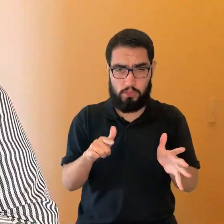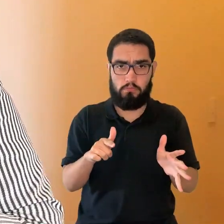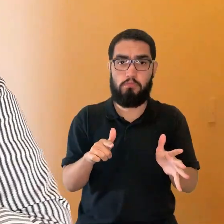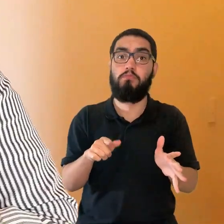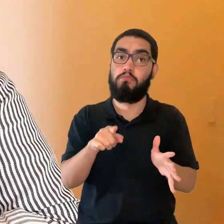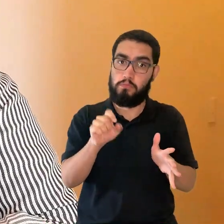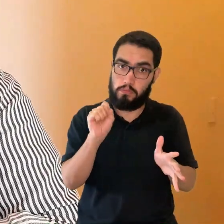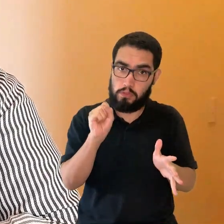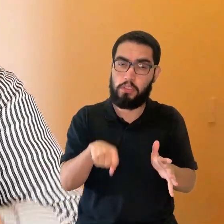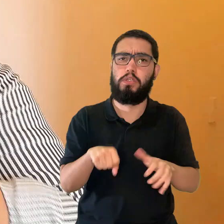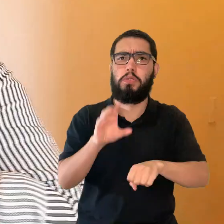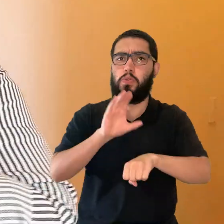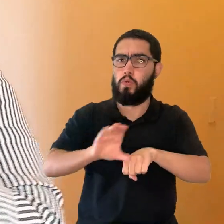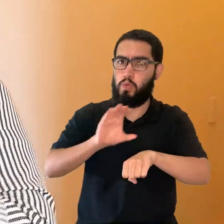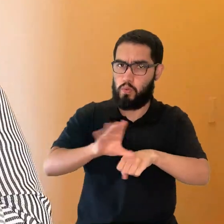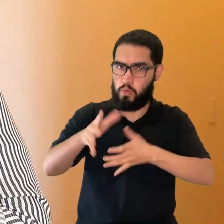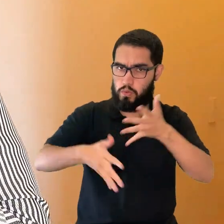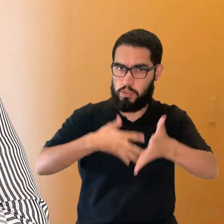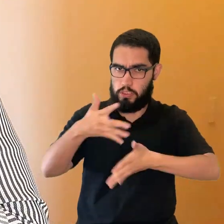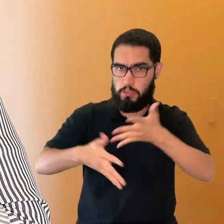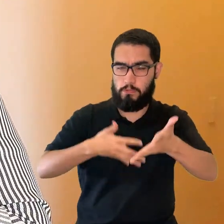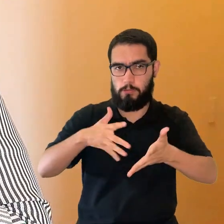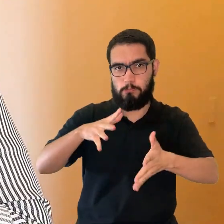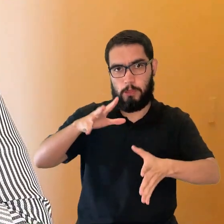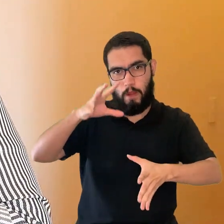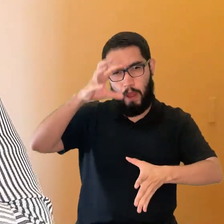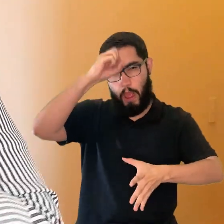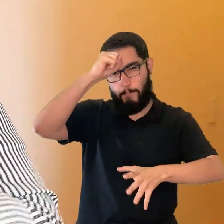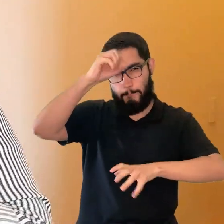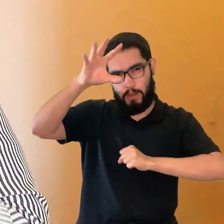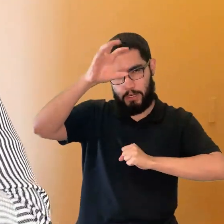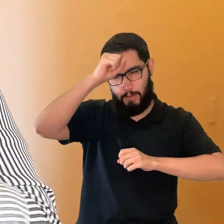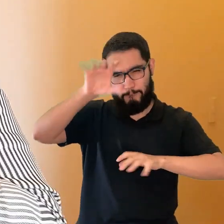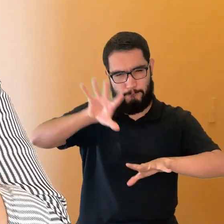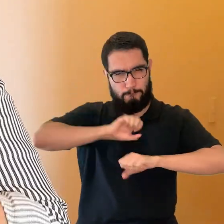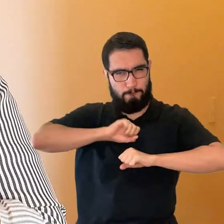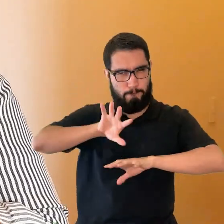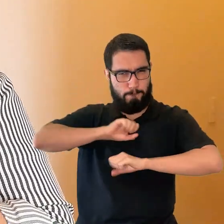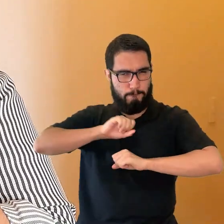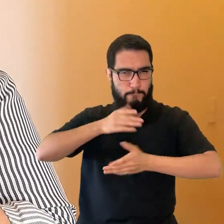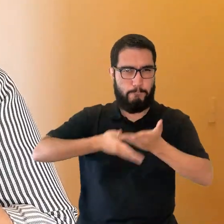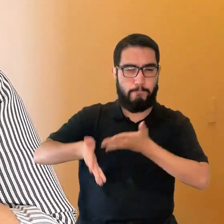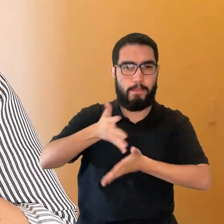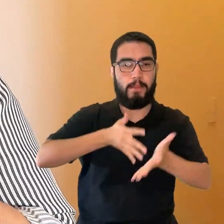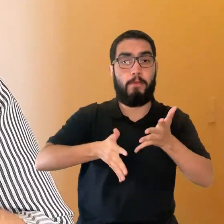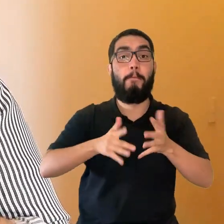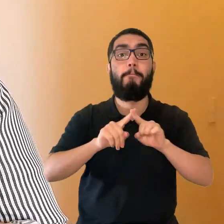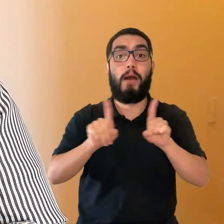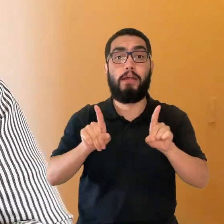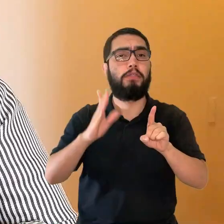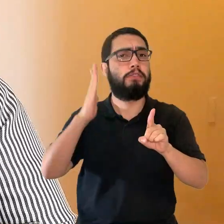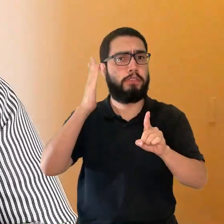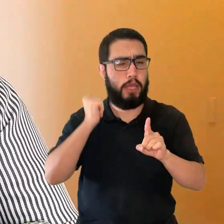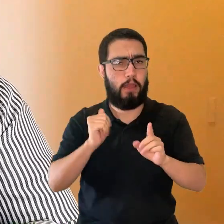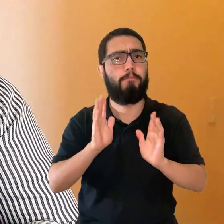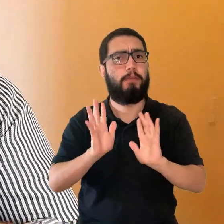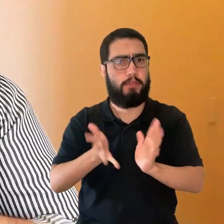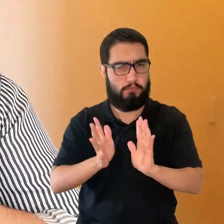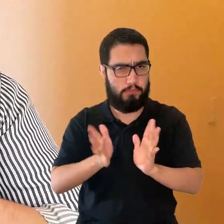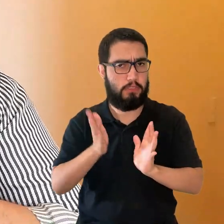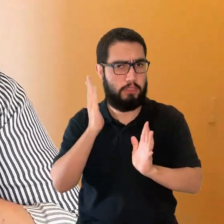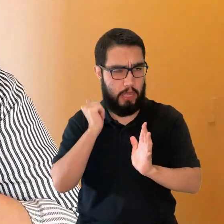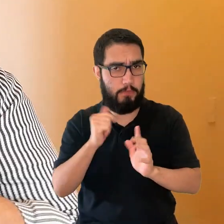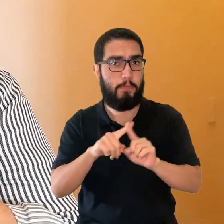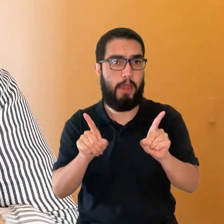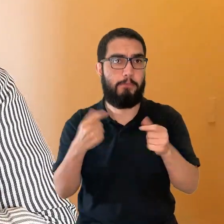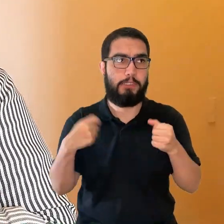língua de sinais, entre sim nos cursos de Libras para você poder aprender a língua. Agora, se você já sabe uma língua e precisa